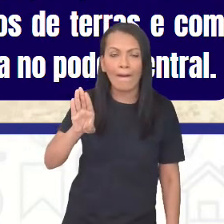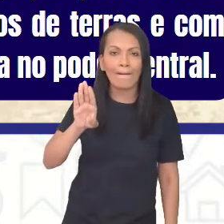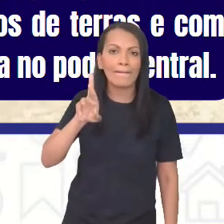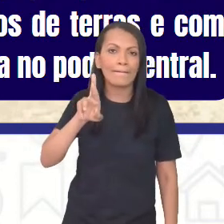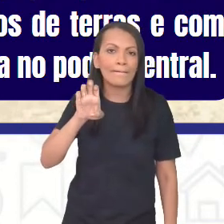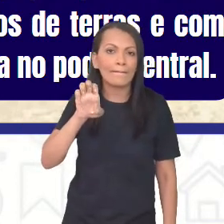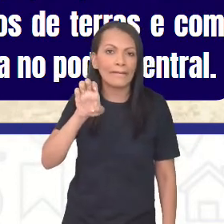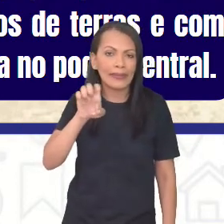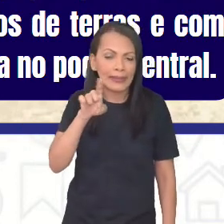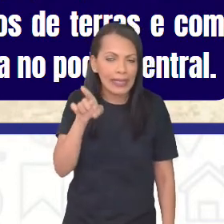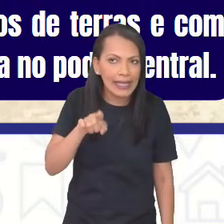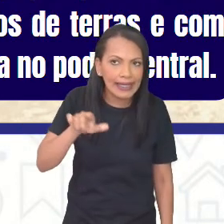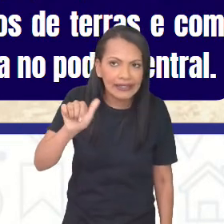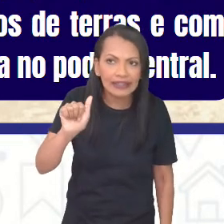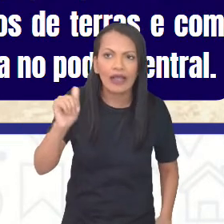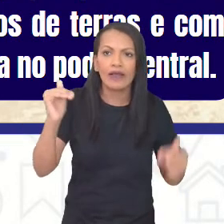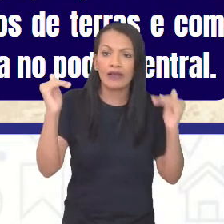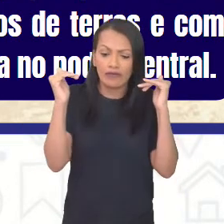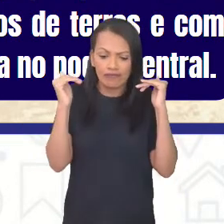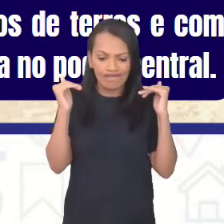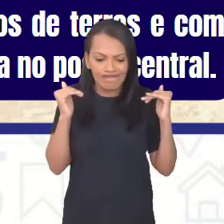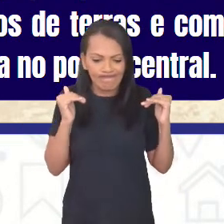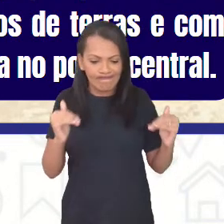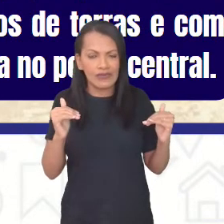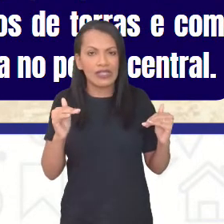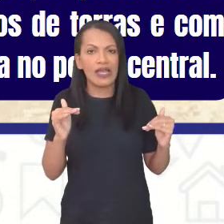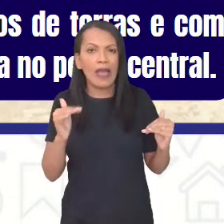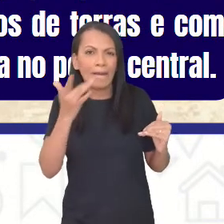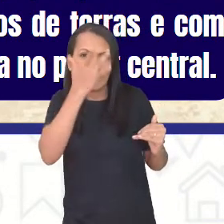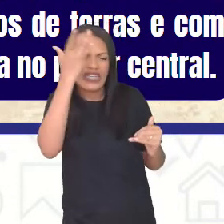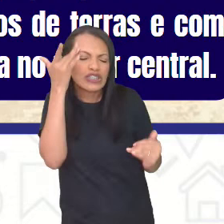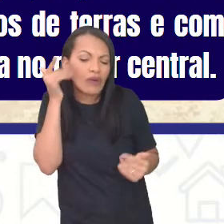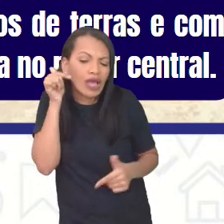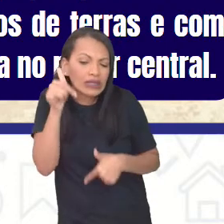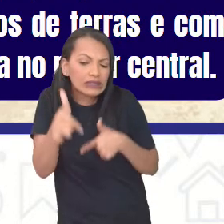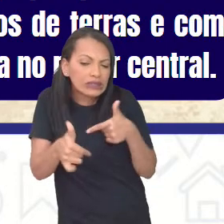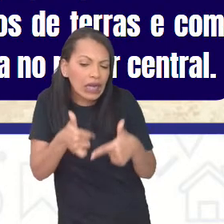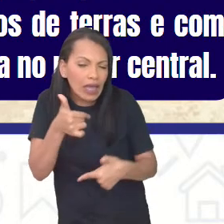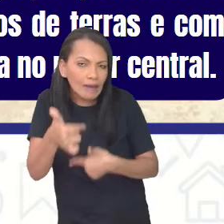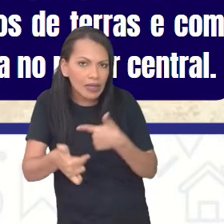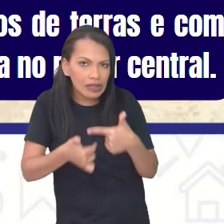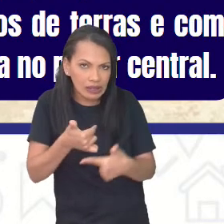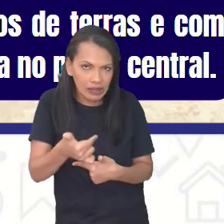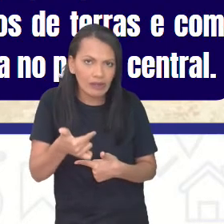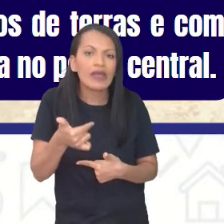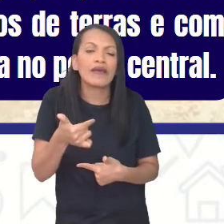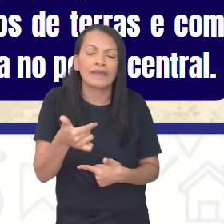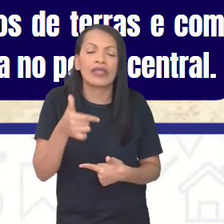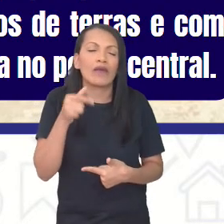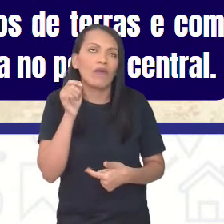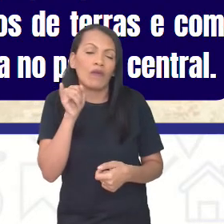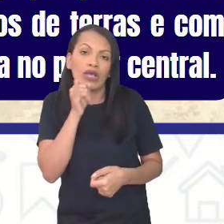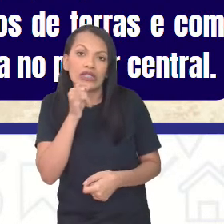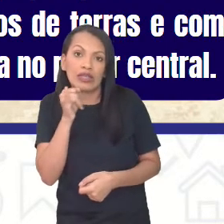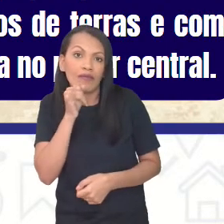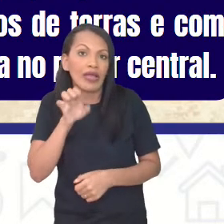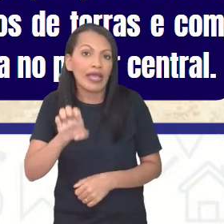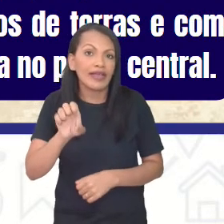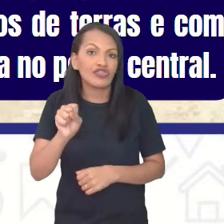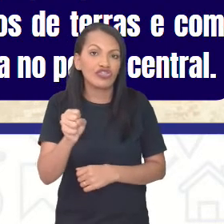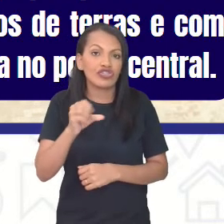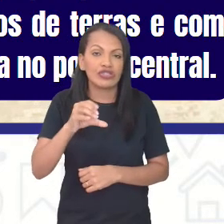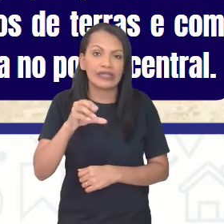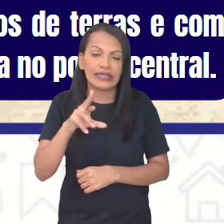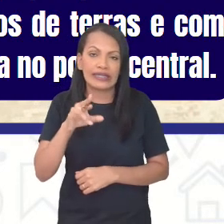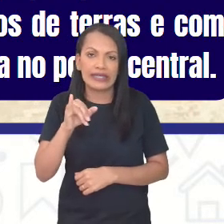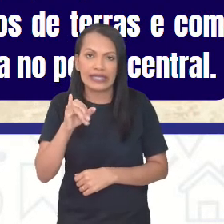faraó, abaixo dele sacerdotes, nobres e altos funcionários, geralmente os escribas, por exemplo, né? Então aqui, ó,